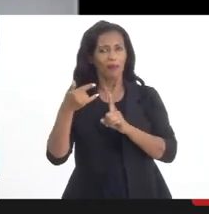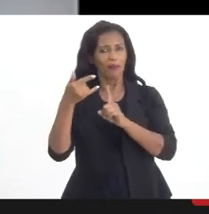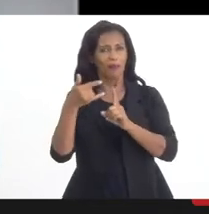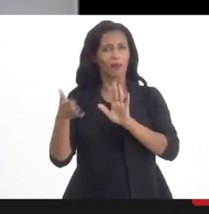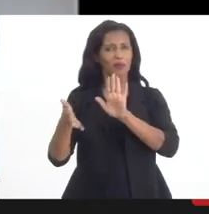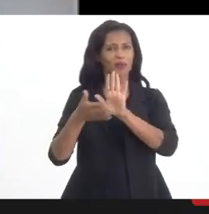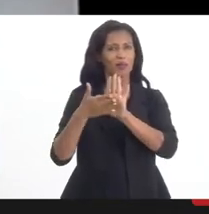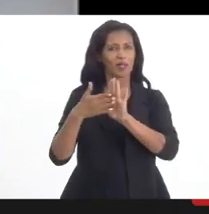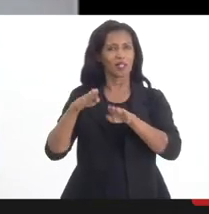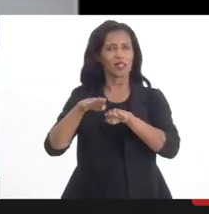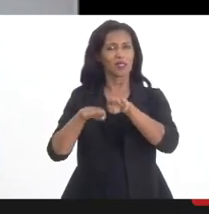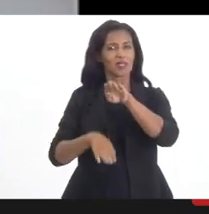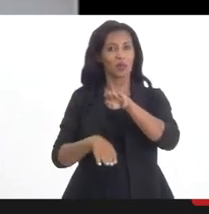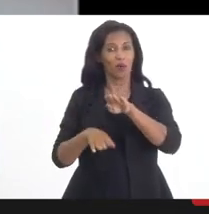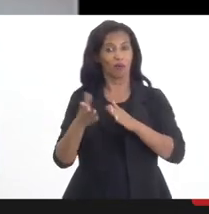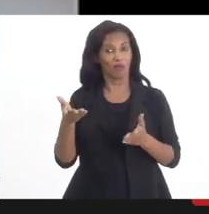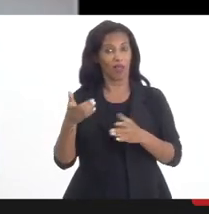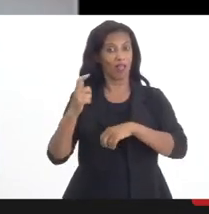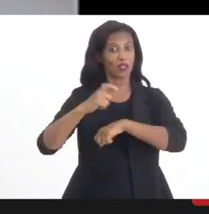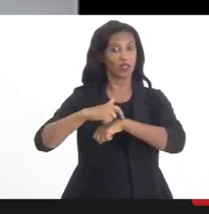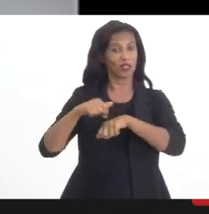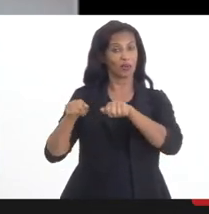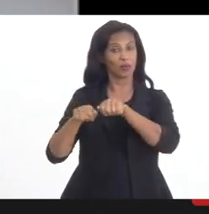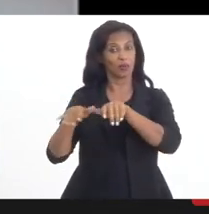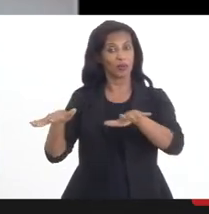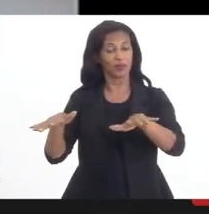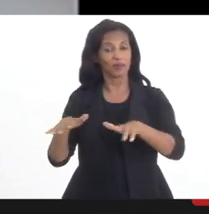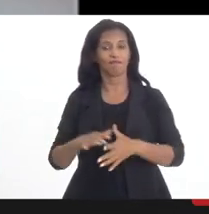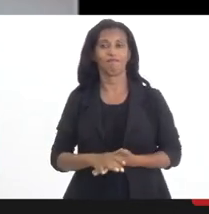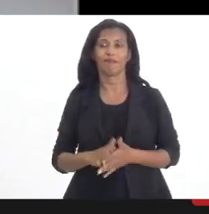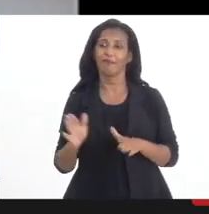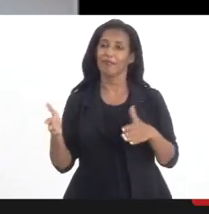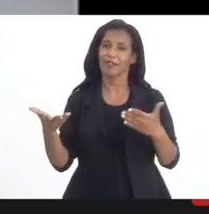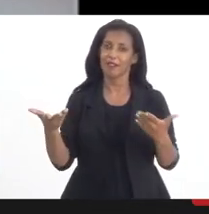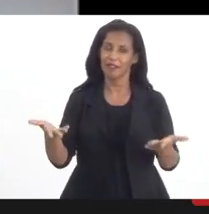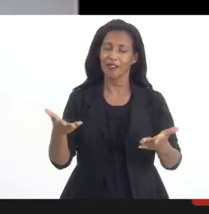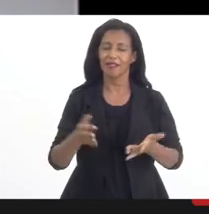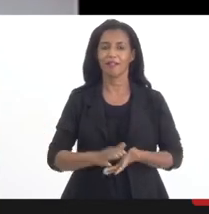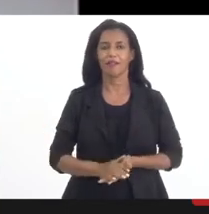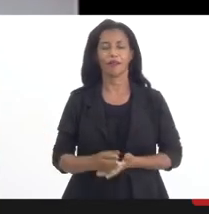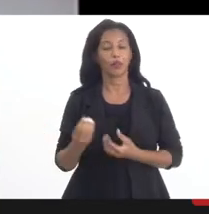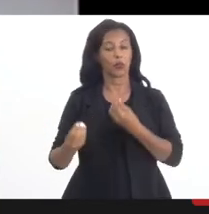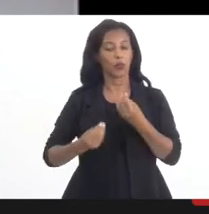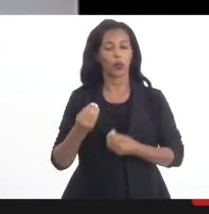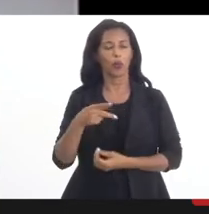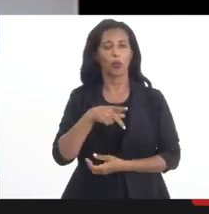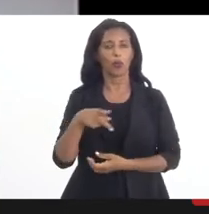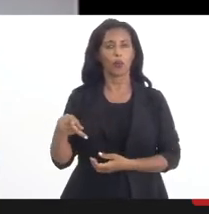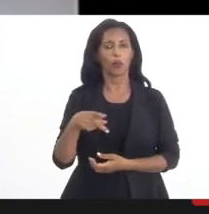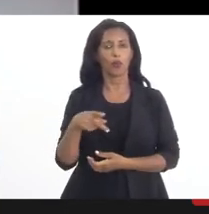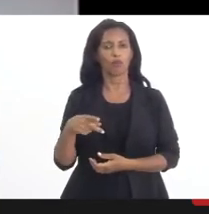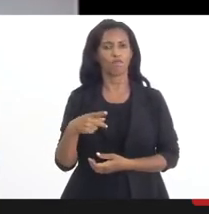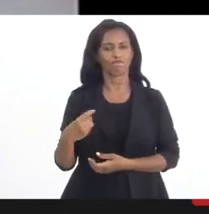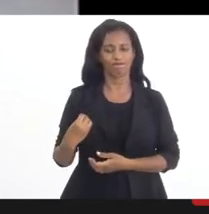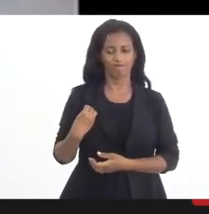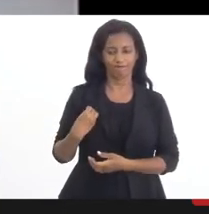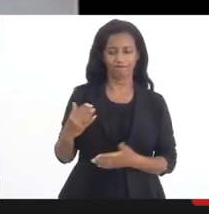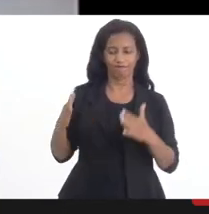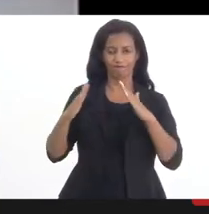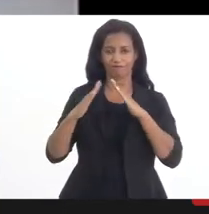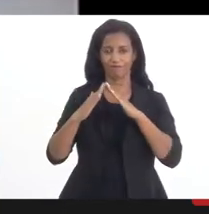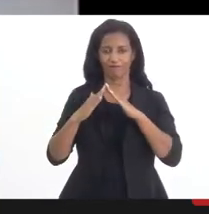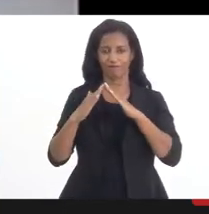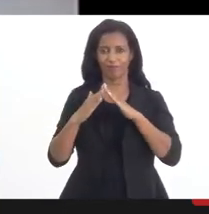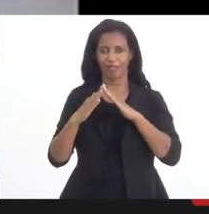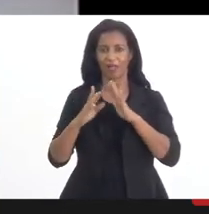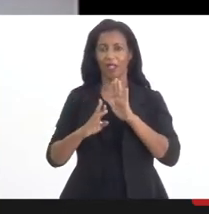sobre as desigualdades, né, em tempos de pandemia. Enfim, como professora, moradora da Zona Oeste,